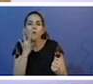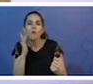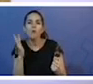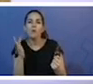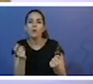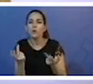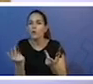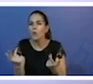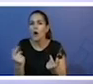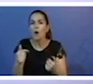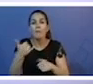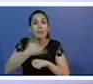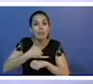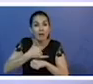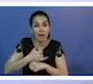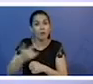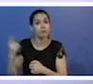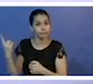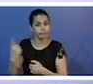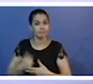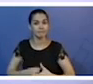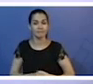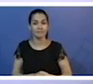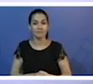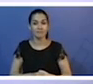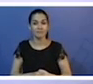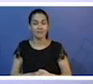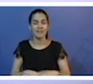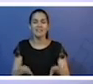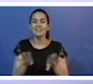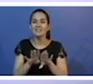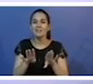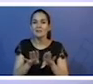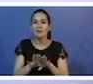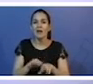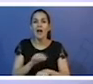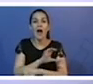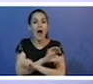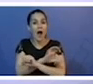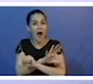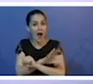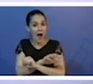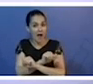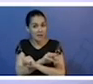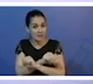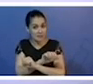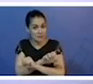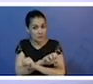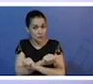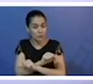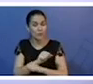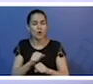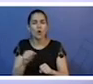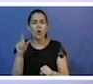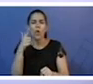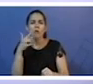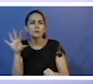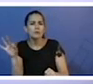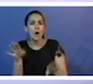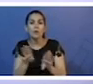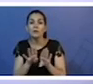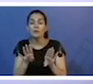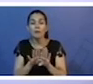de escavações. Assim como os ácidos e as bases, os sais eles fazem parte do nosso dia a